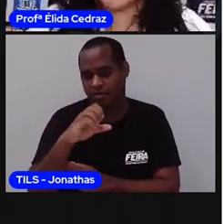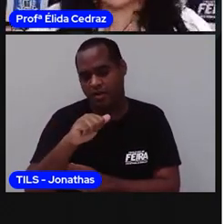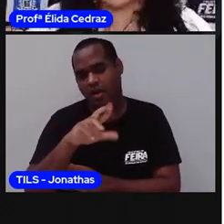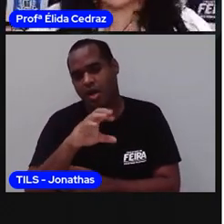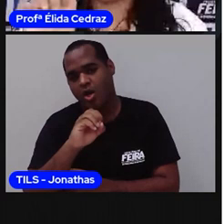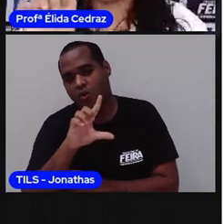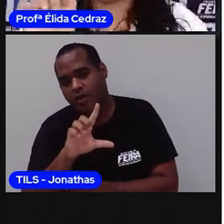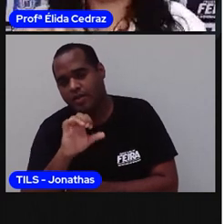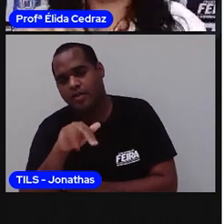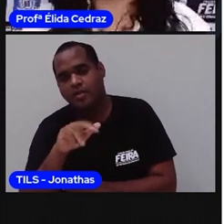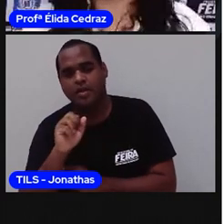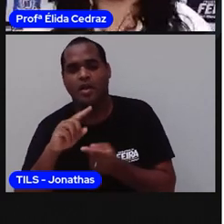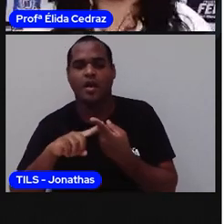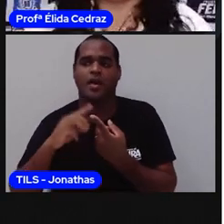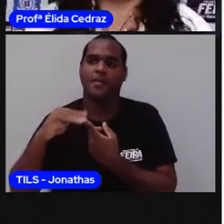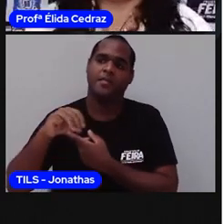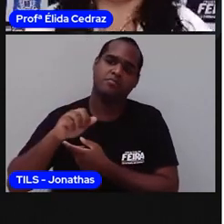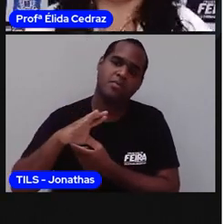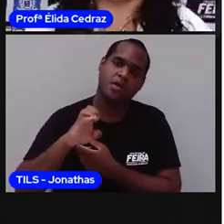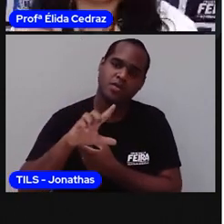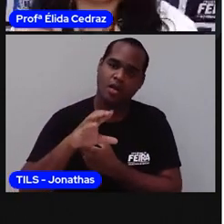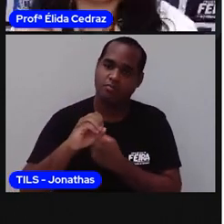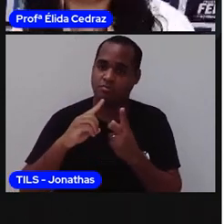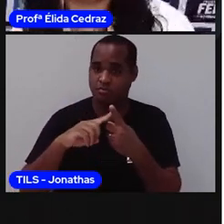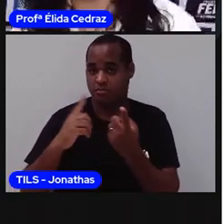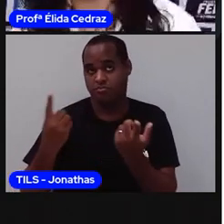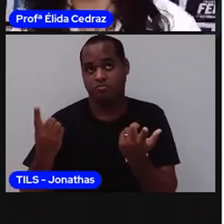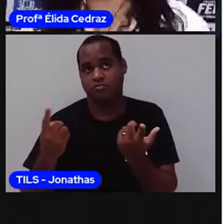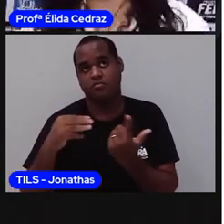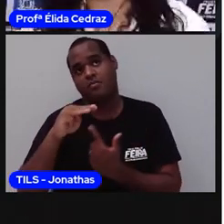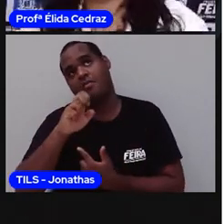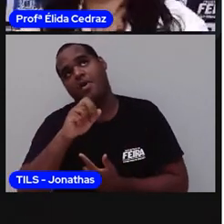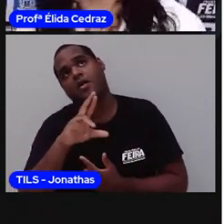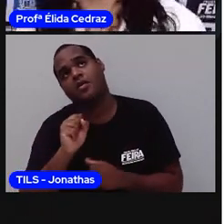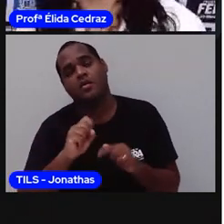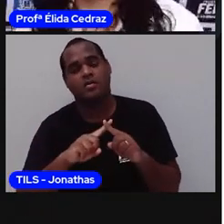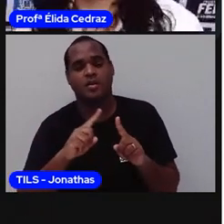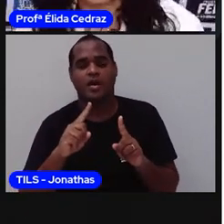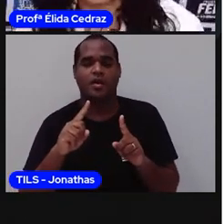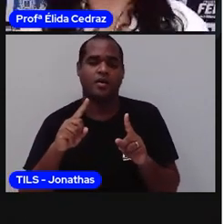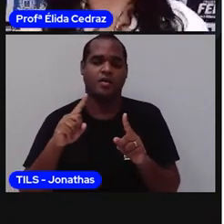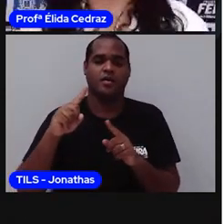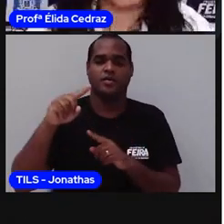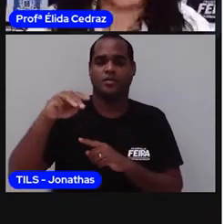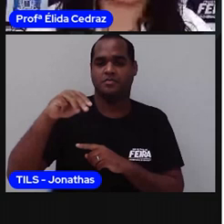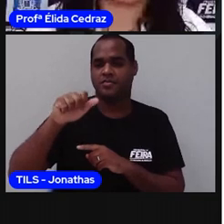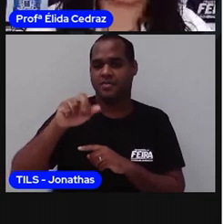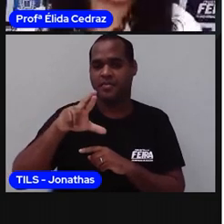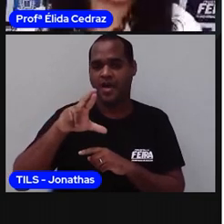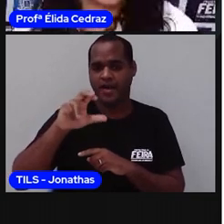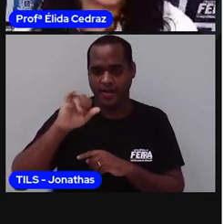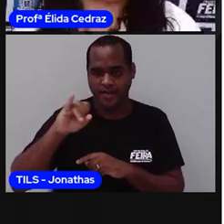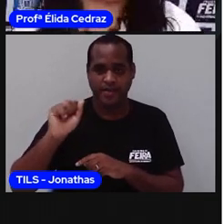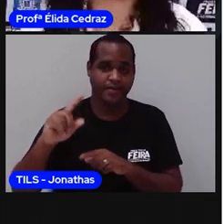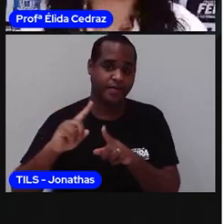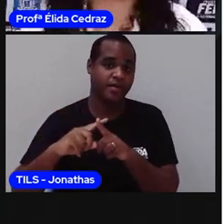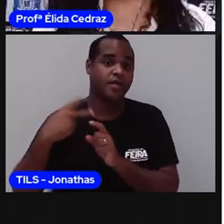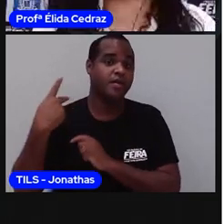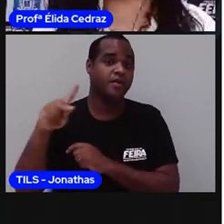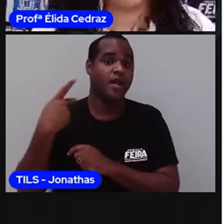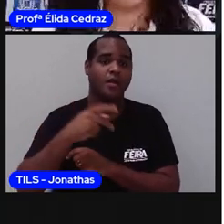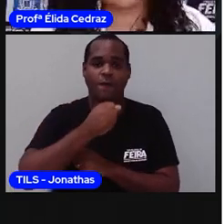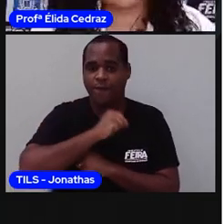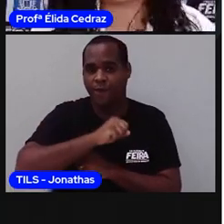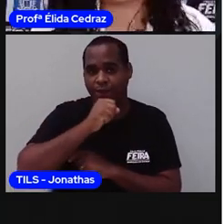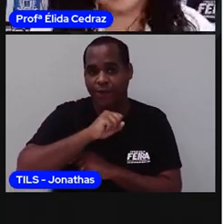só. Marcelo Santos Carvalho e Maria dos Anjos Ferreira Campos. Esses são